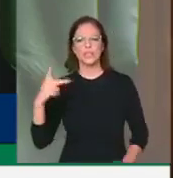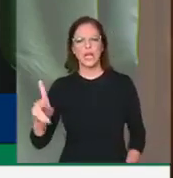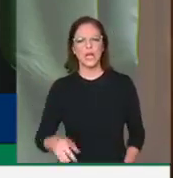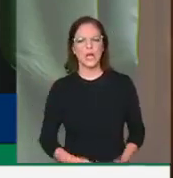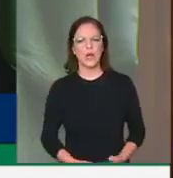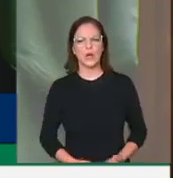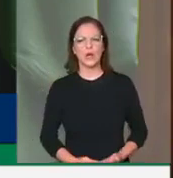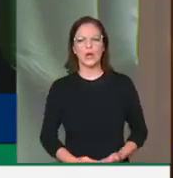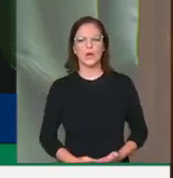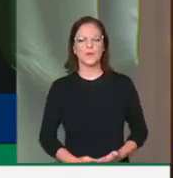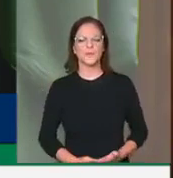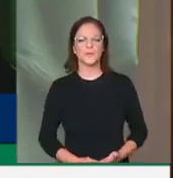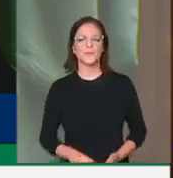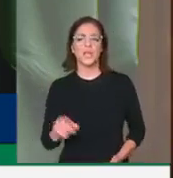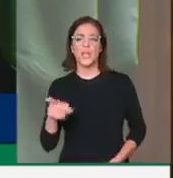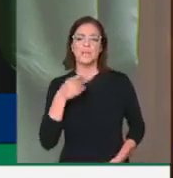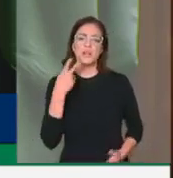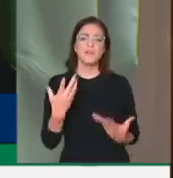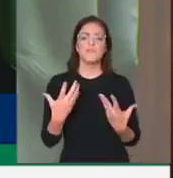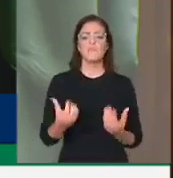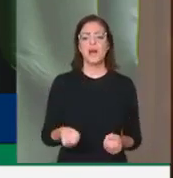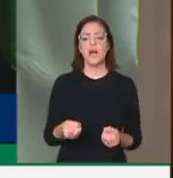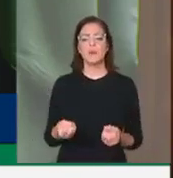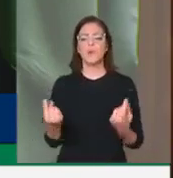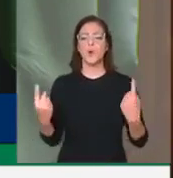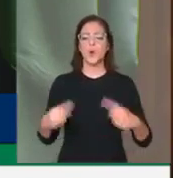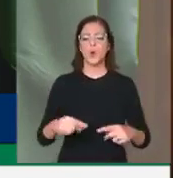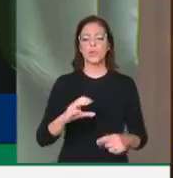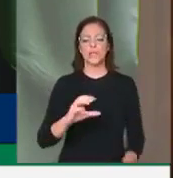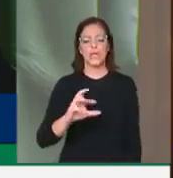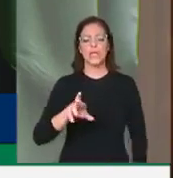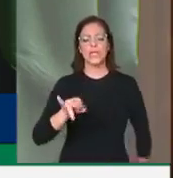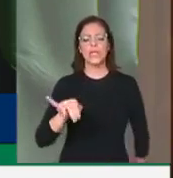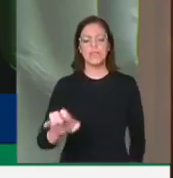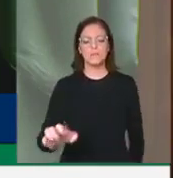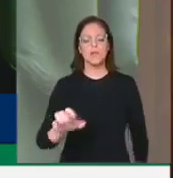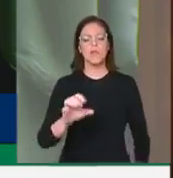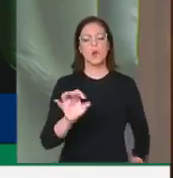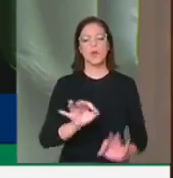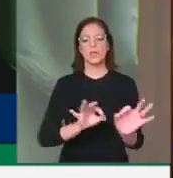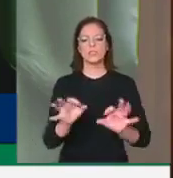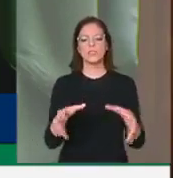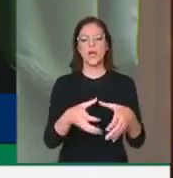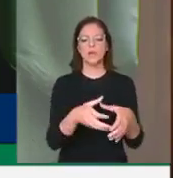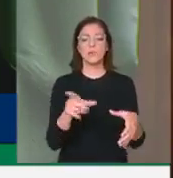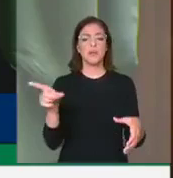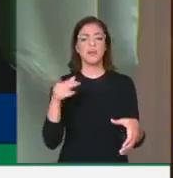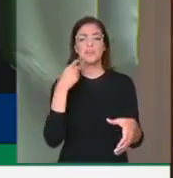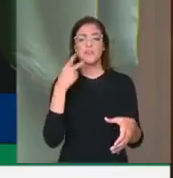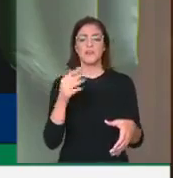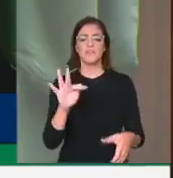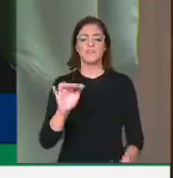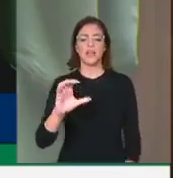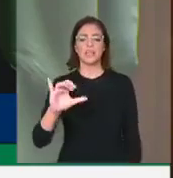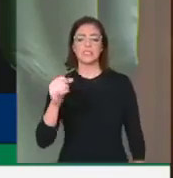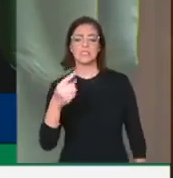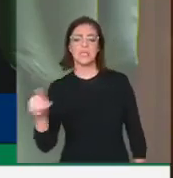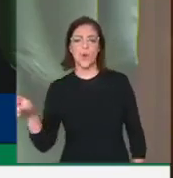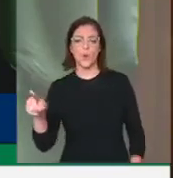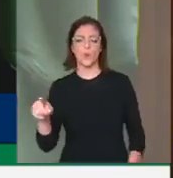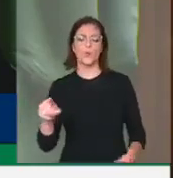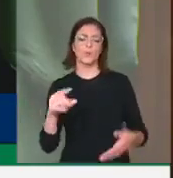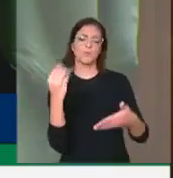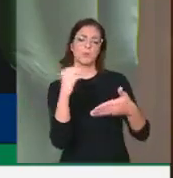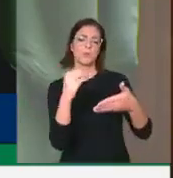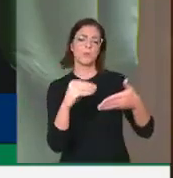Benedita, ele dizia, vamos enfrentar o crime organizado. E ele listava uma série de facções e colocava entre as facções